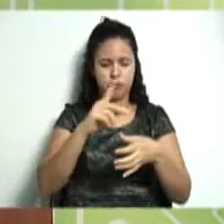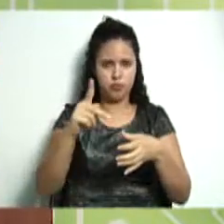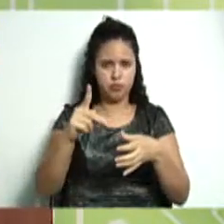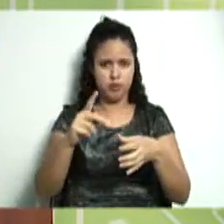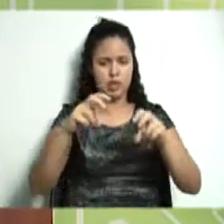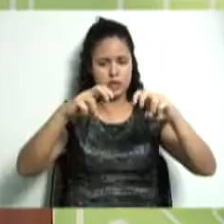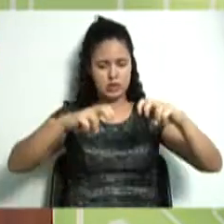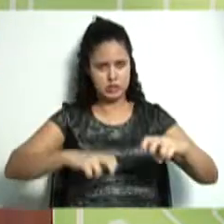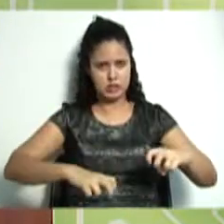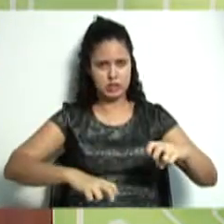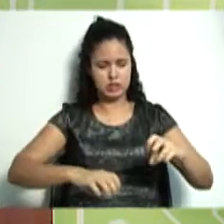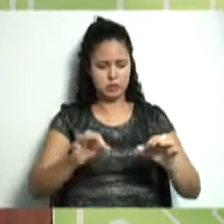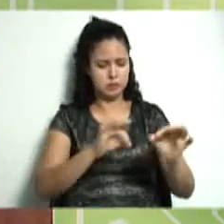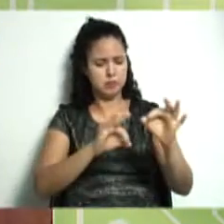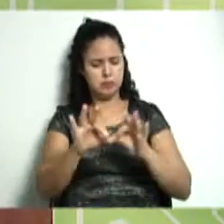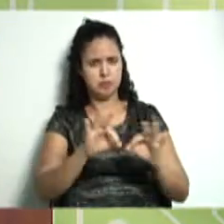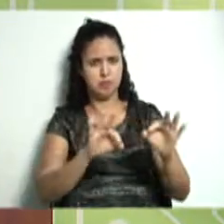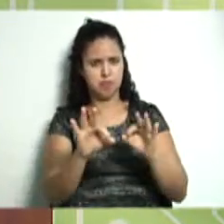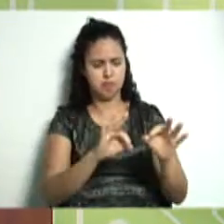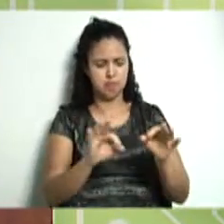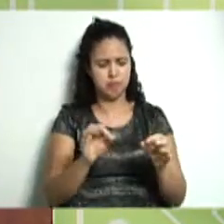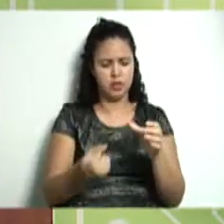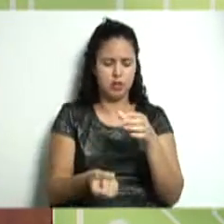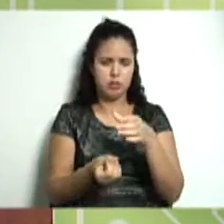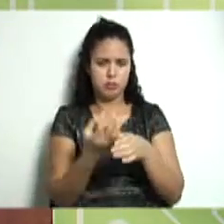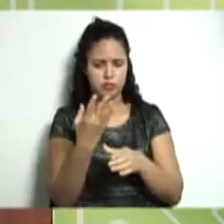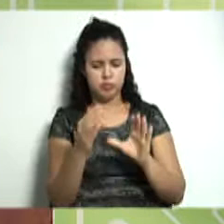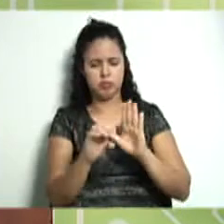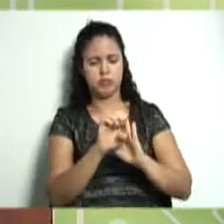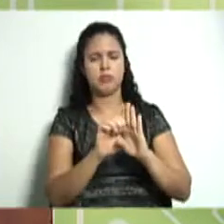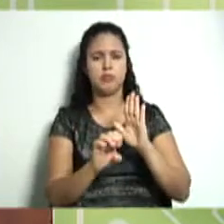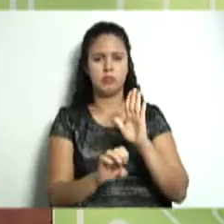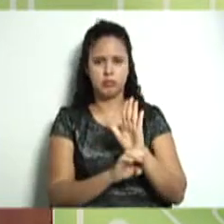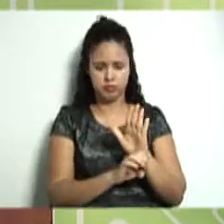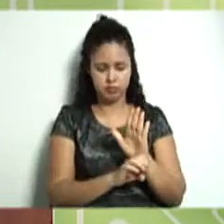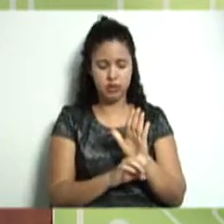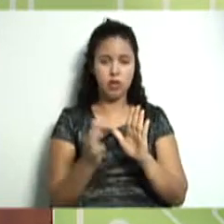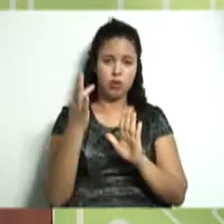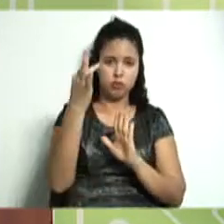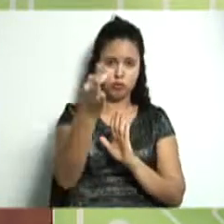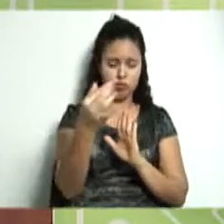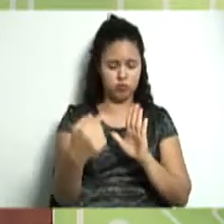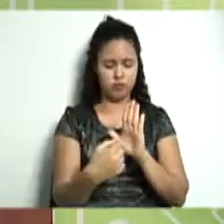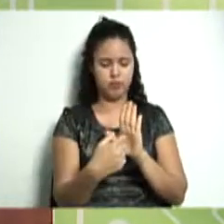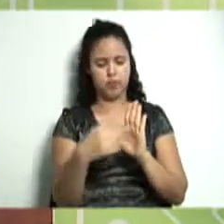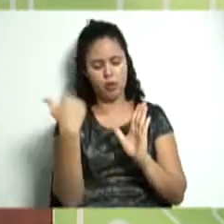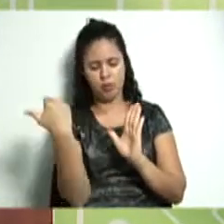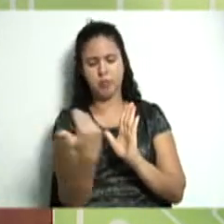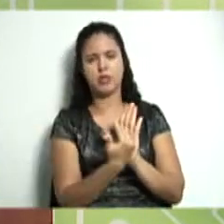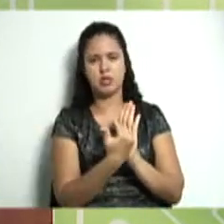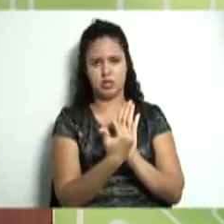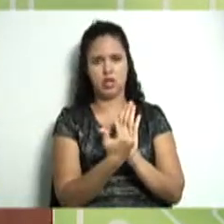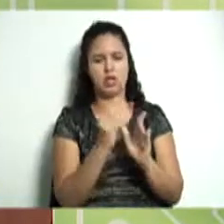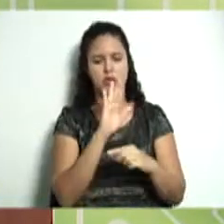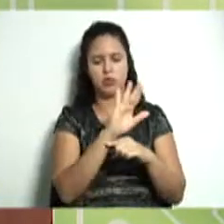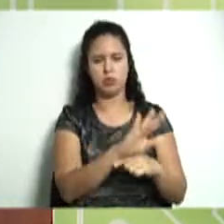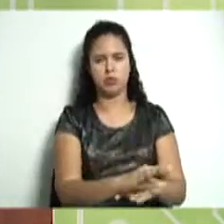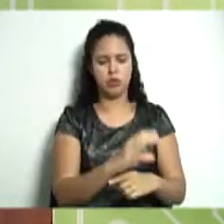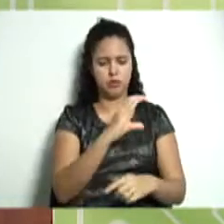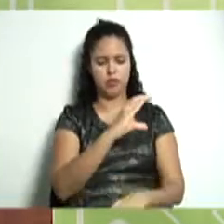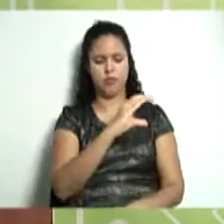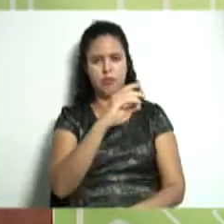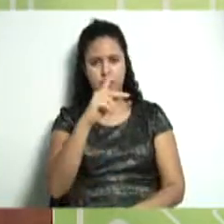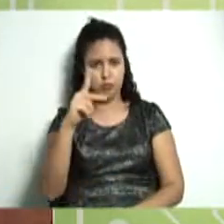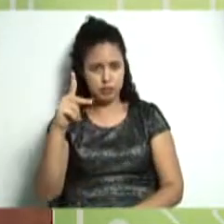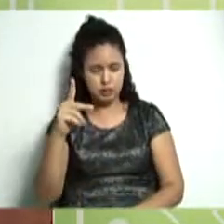servir posteriormente para normatizar essa operacionalização dentro da sua cooperativa. Por isso que não